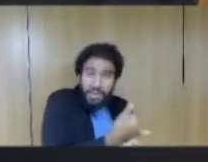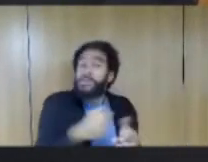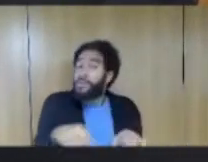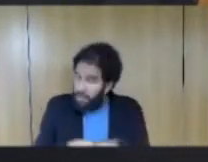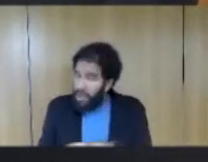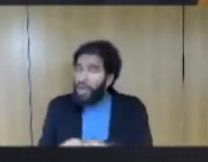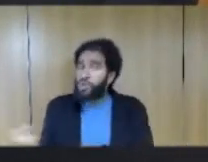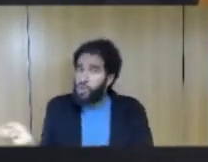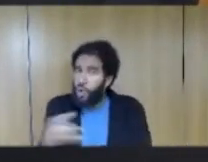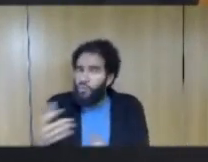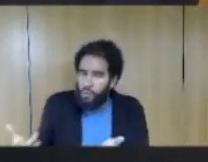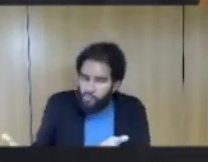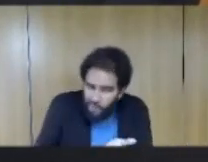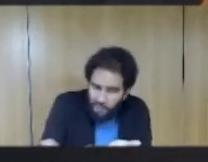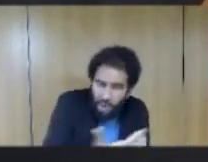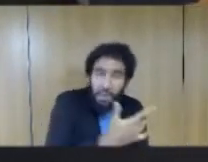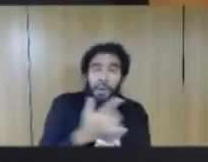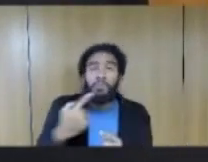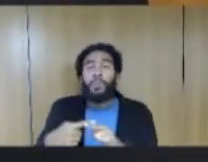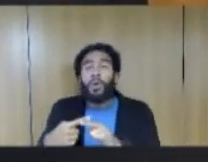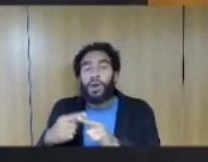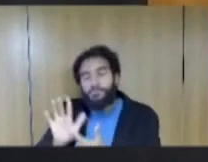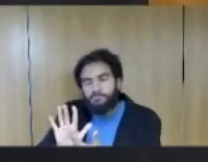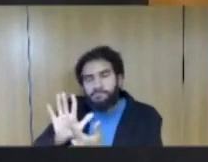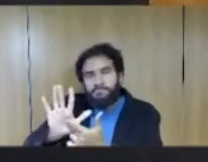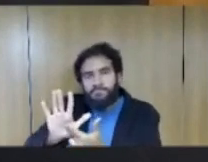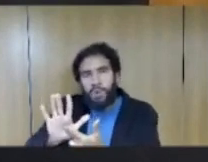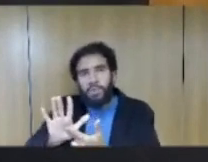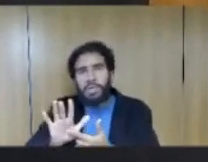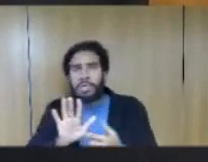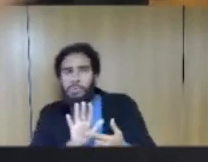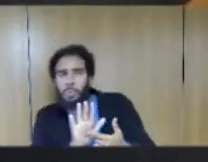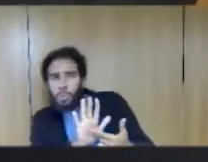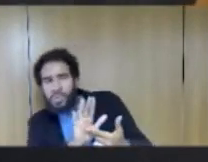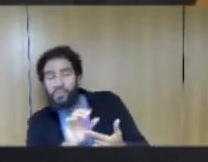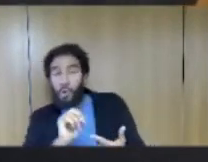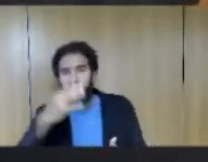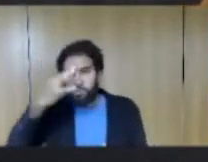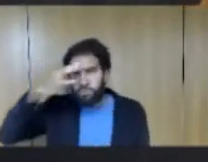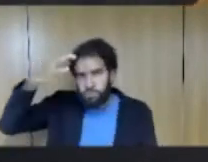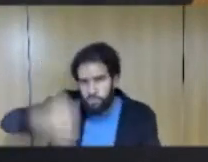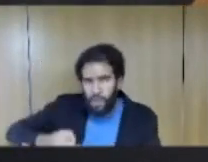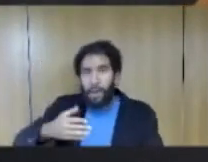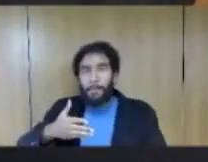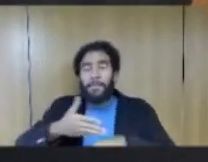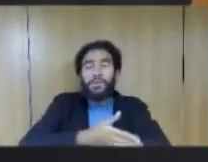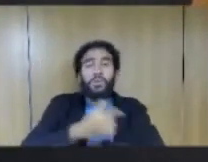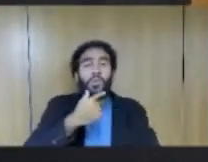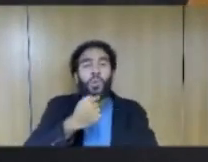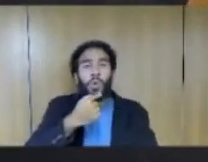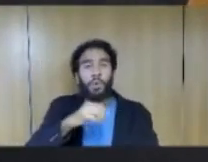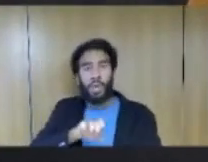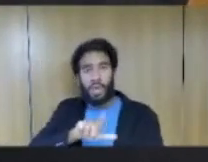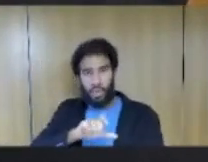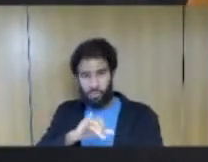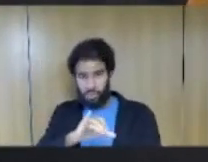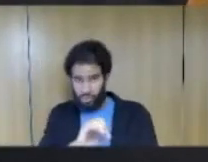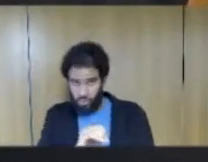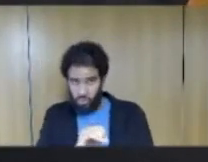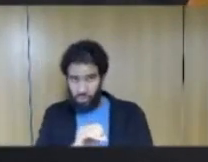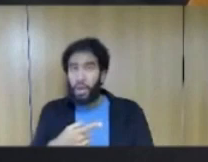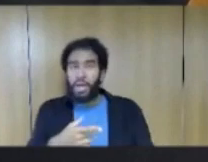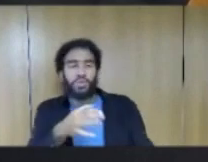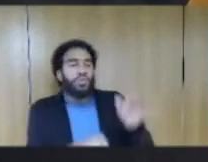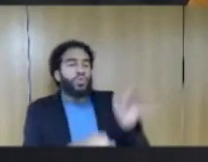provas que indicavam ou confirmavam a participação do Élcio e do Roni lembremos que ele não foram